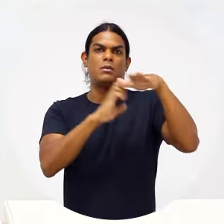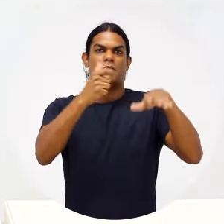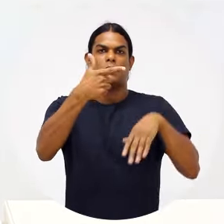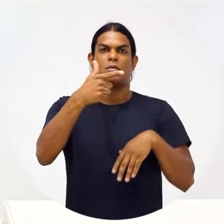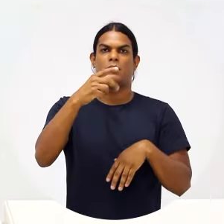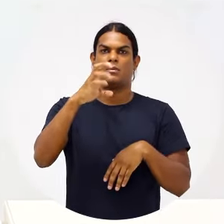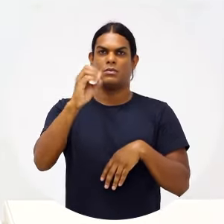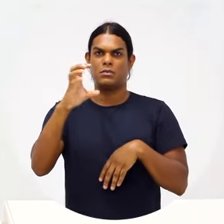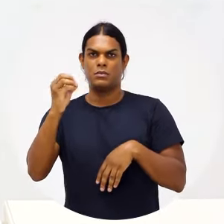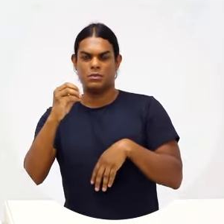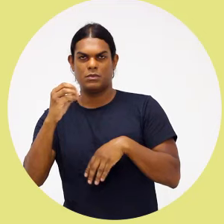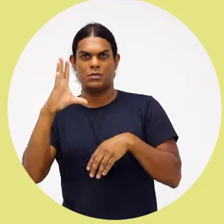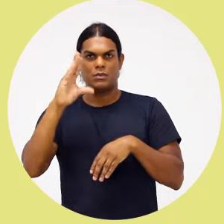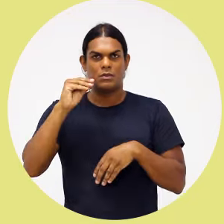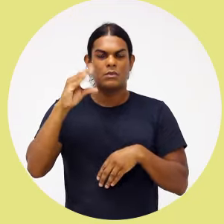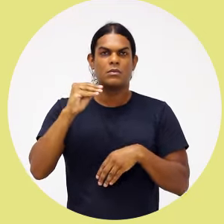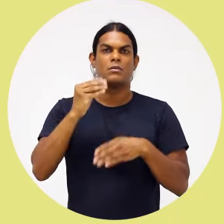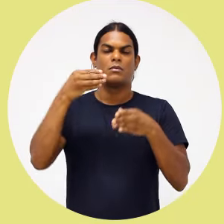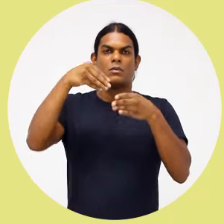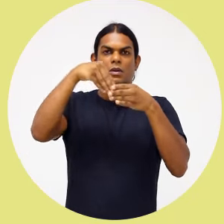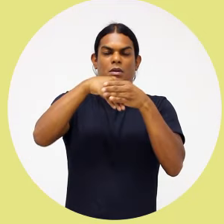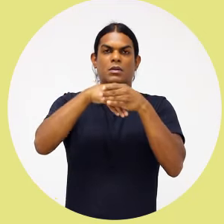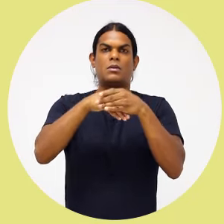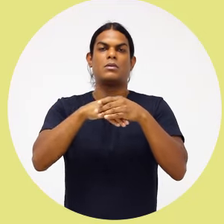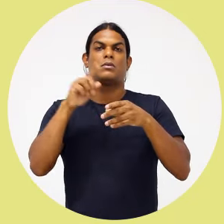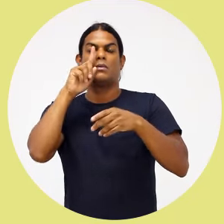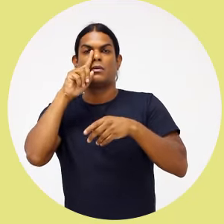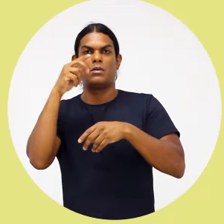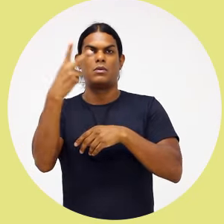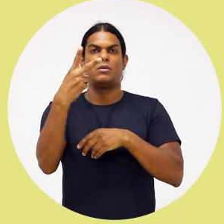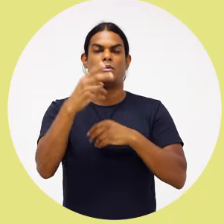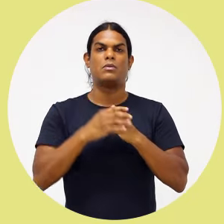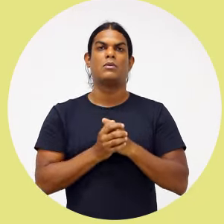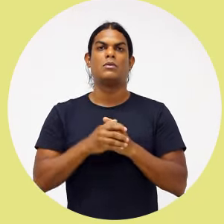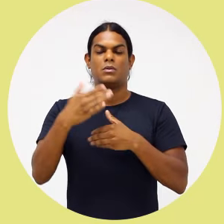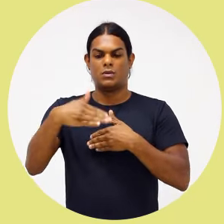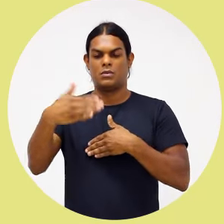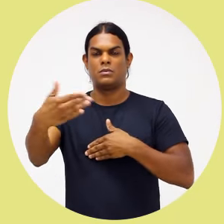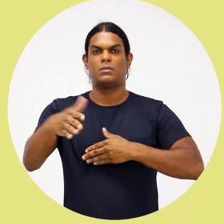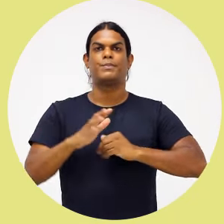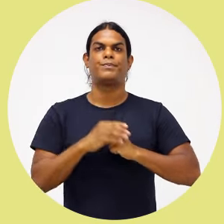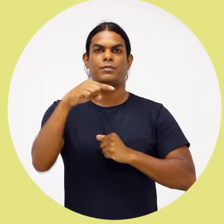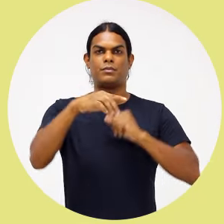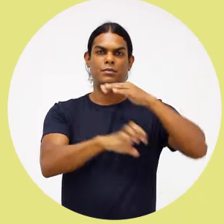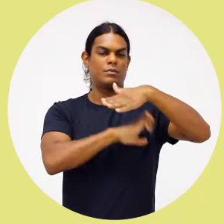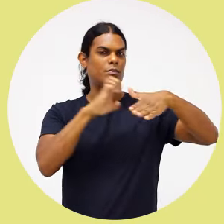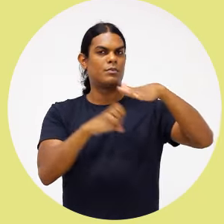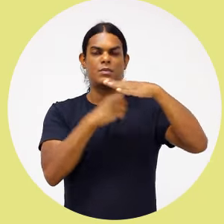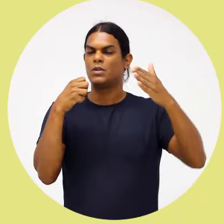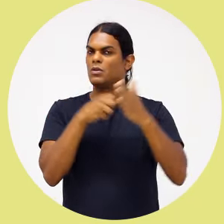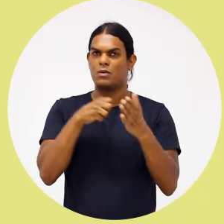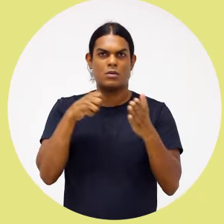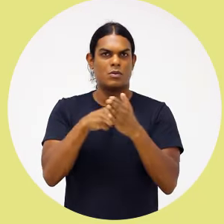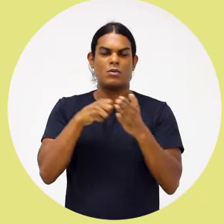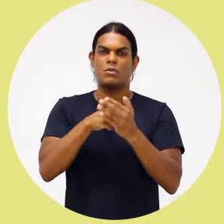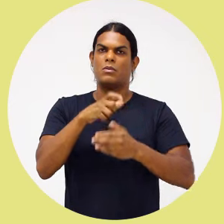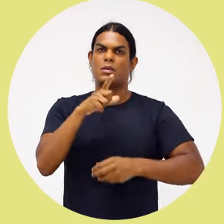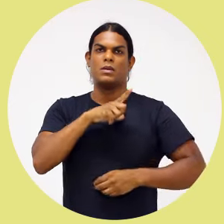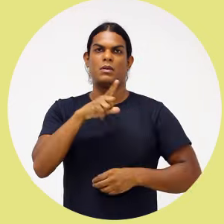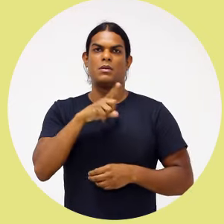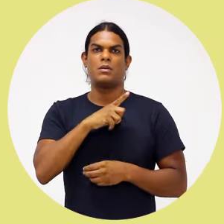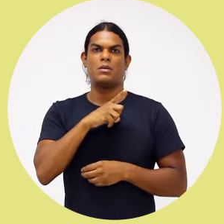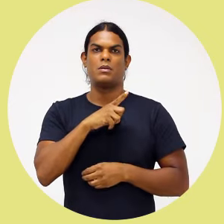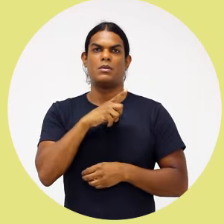ela faz parte do grau de risco 2 pela classificação. A gente vê que essa empresa ela não é obrigada a